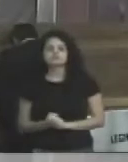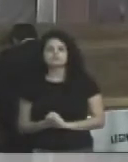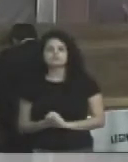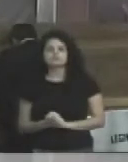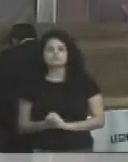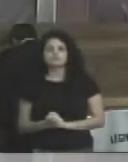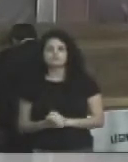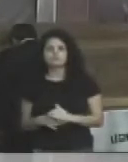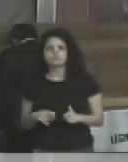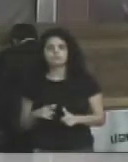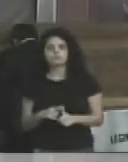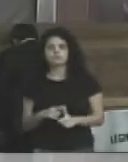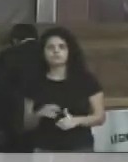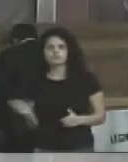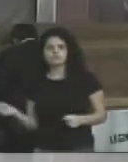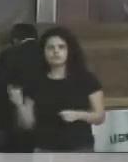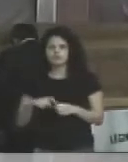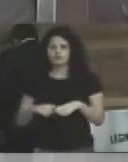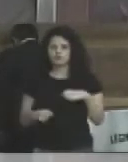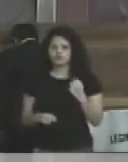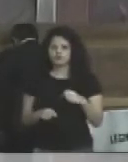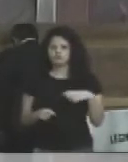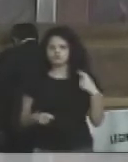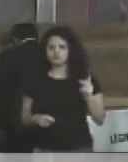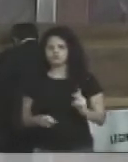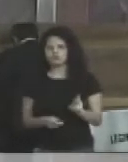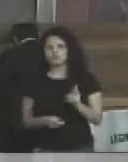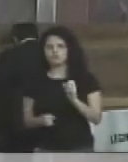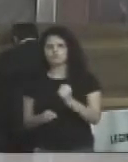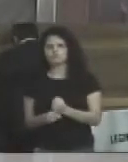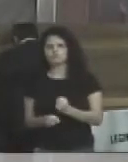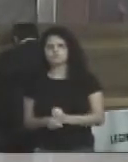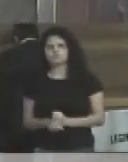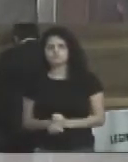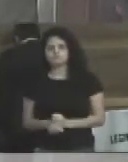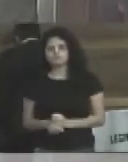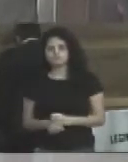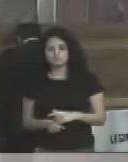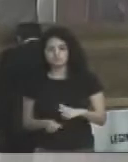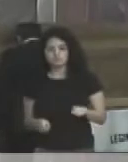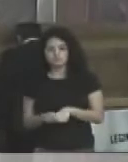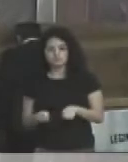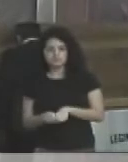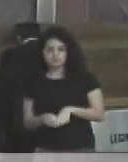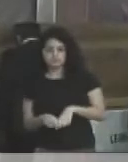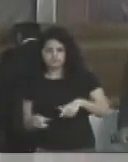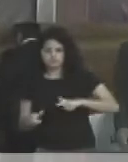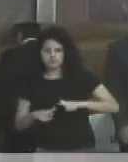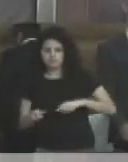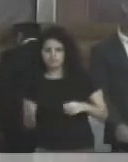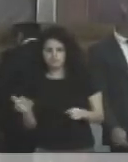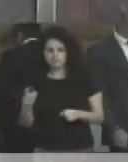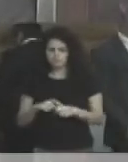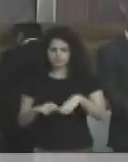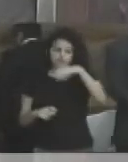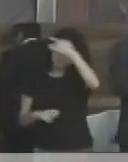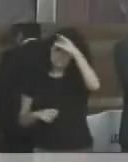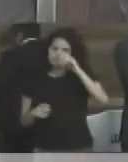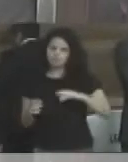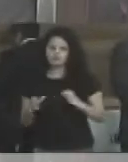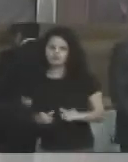de trazer de volta as obras, e a segunda briga é que esses empregos sejam para a população de Angra dos Reis. Né,